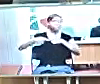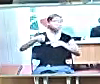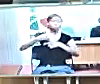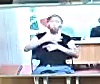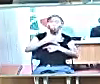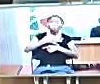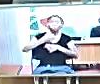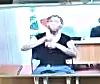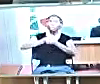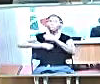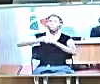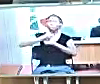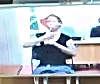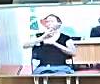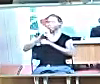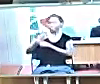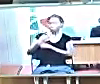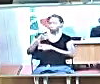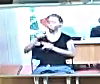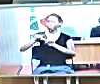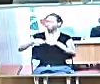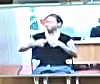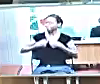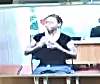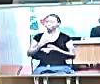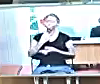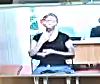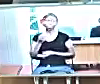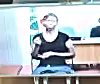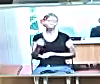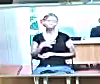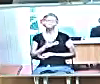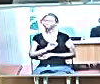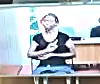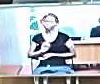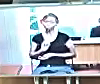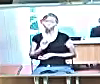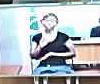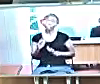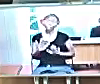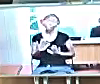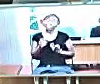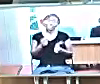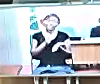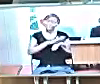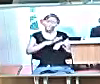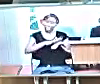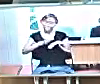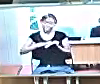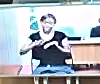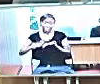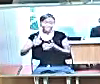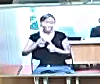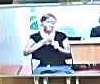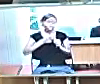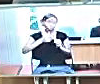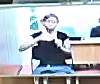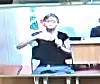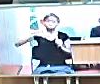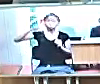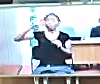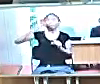verdade então mesmo assim cresce é a dívida porque a gente paga menos do que tem atualização de juros